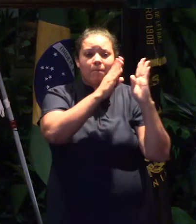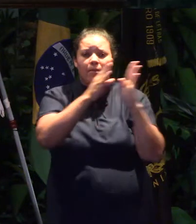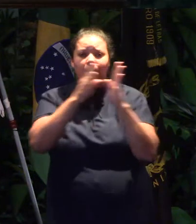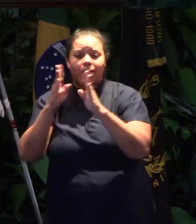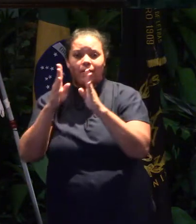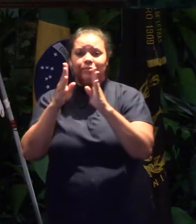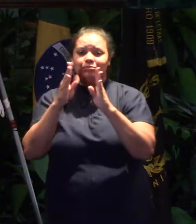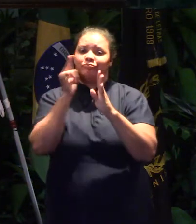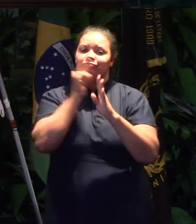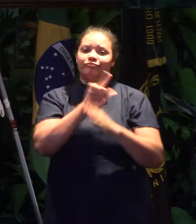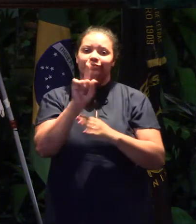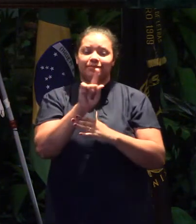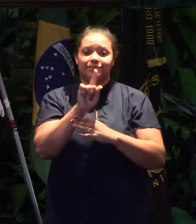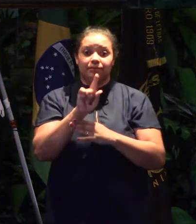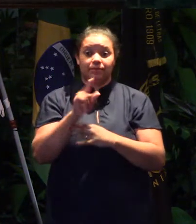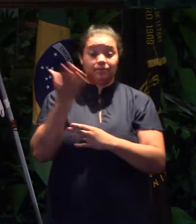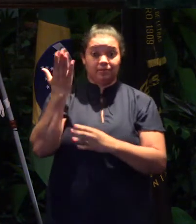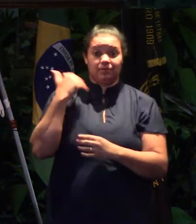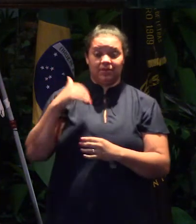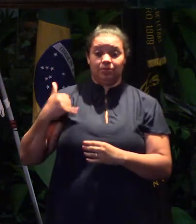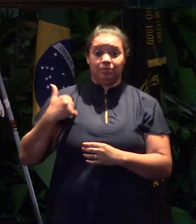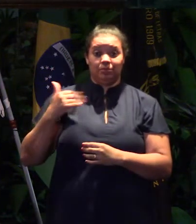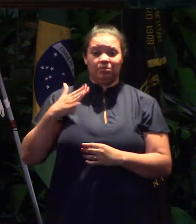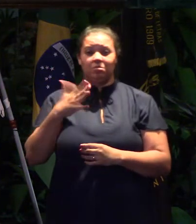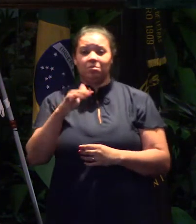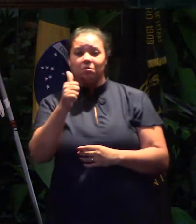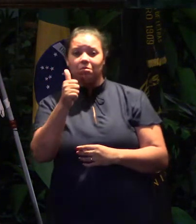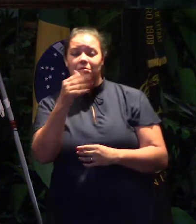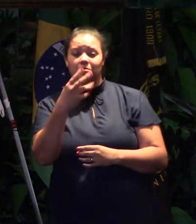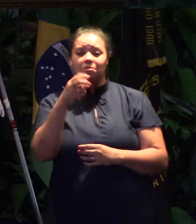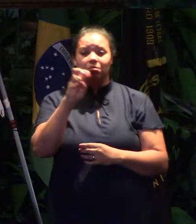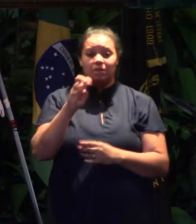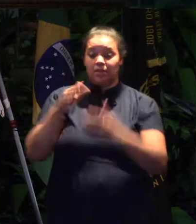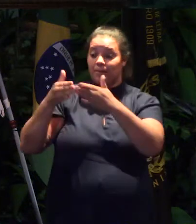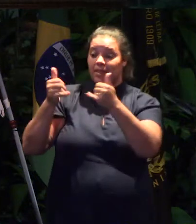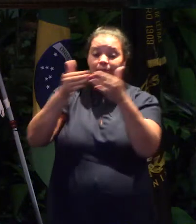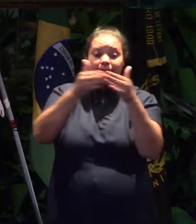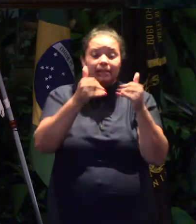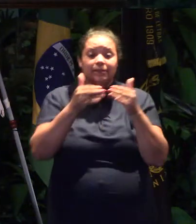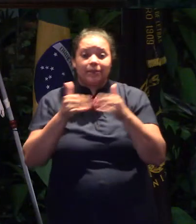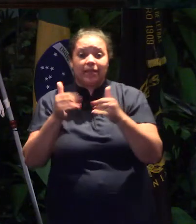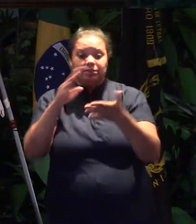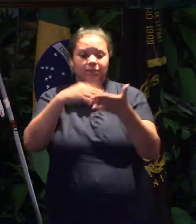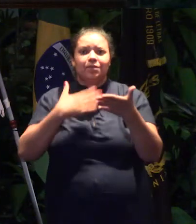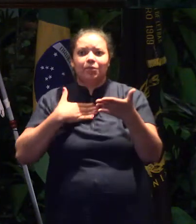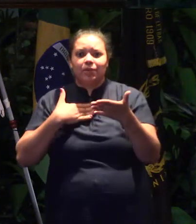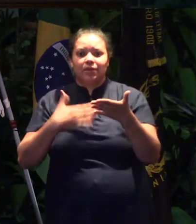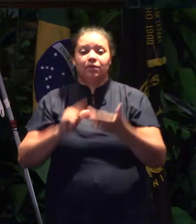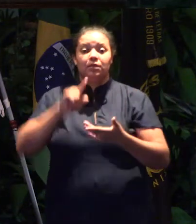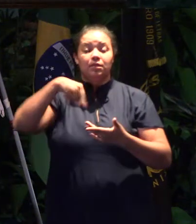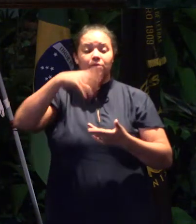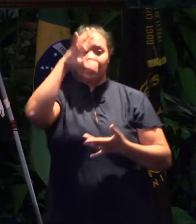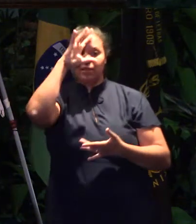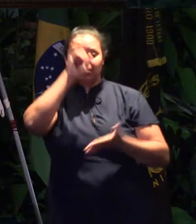Durante a adolescência, enchi a paciência de muita gente para ler coisas para mim. Depois, eu aprendi a ler em braille, ouvi leitura de